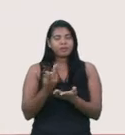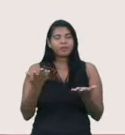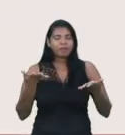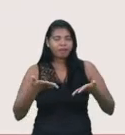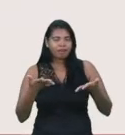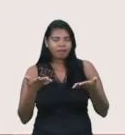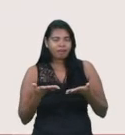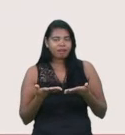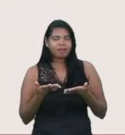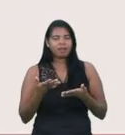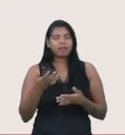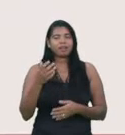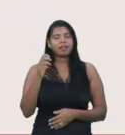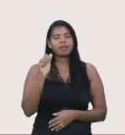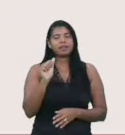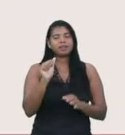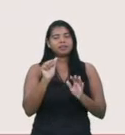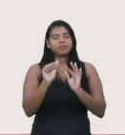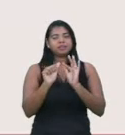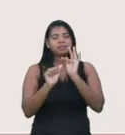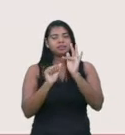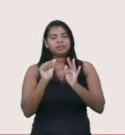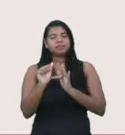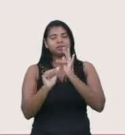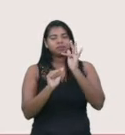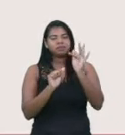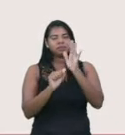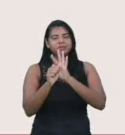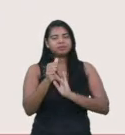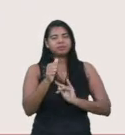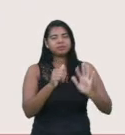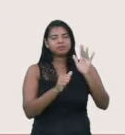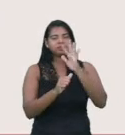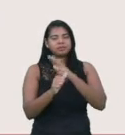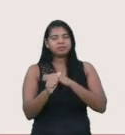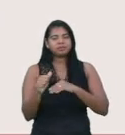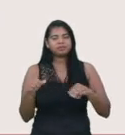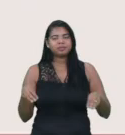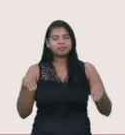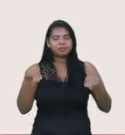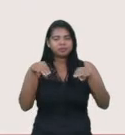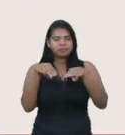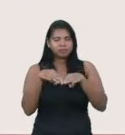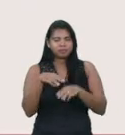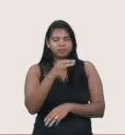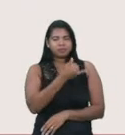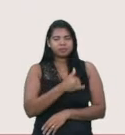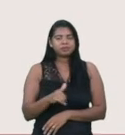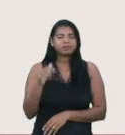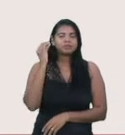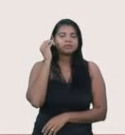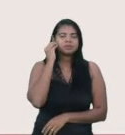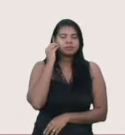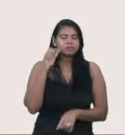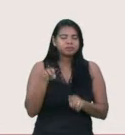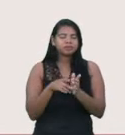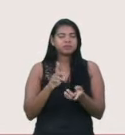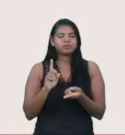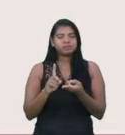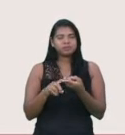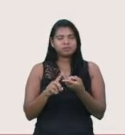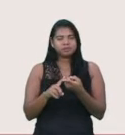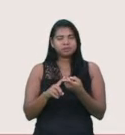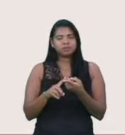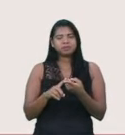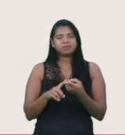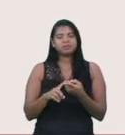os fenômenos magnéticos e os fenômenos elétricos interagindo entre si. O que aconteceu na experiência de Einstein é que ele fez uma